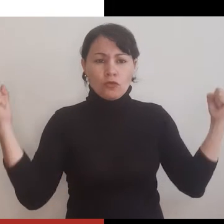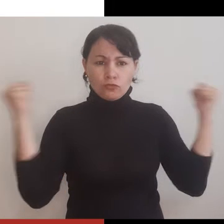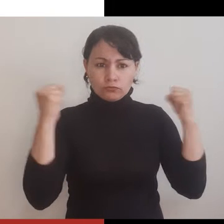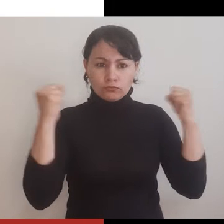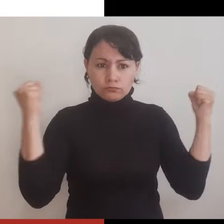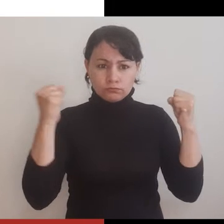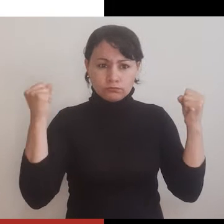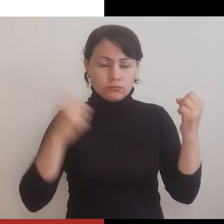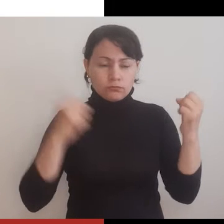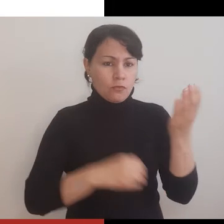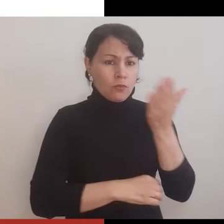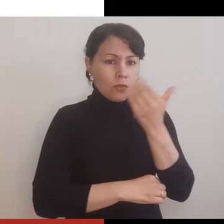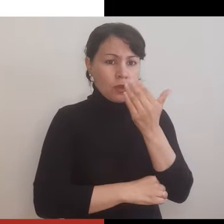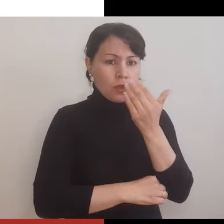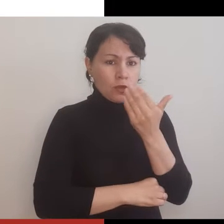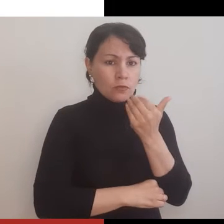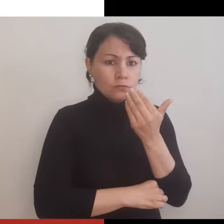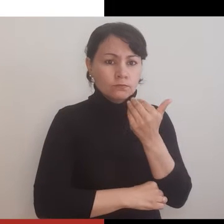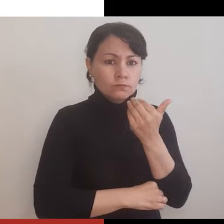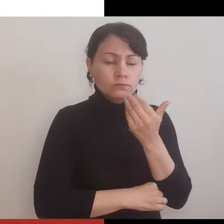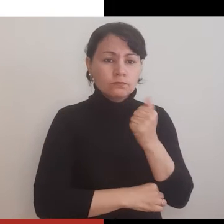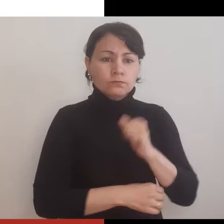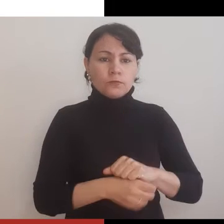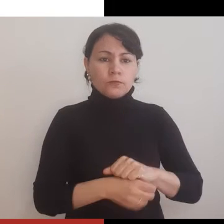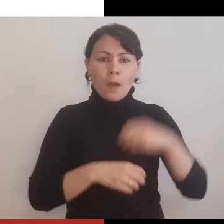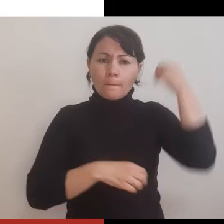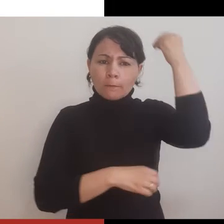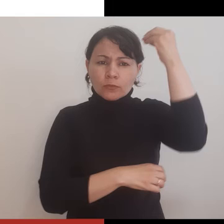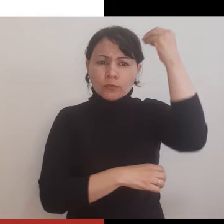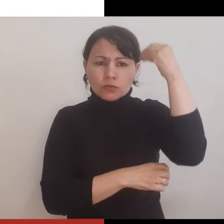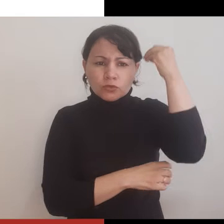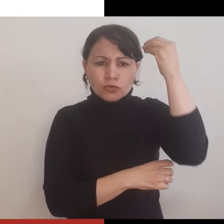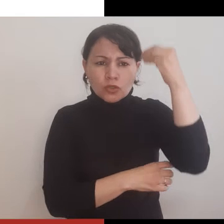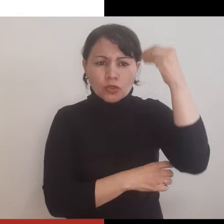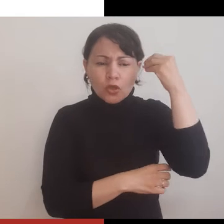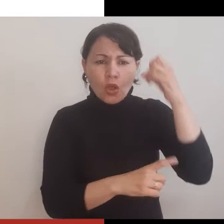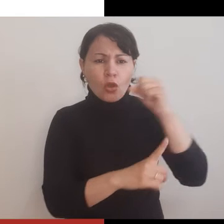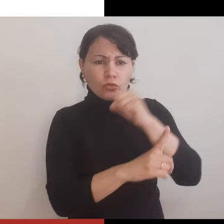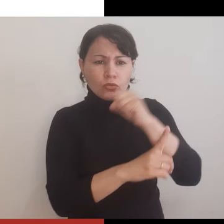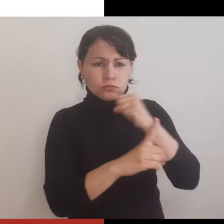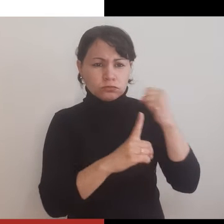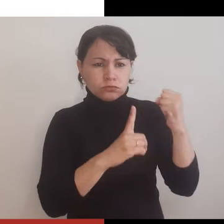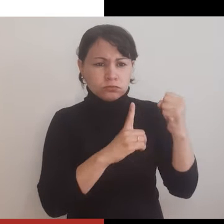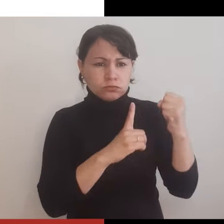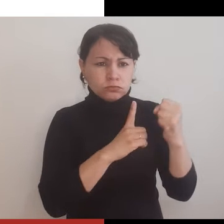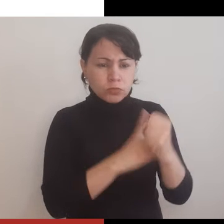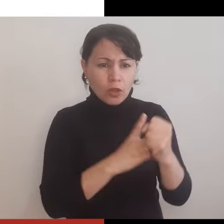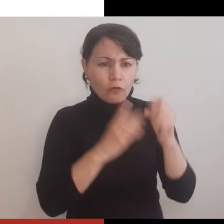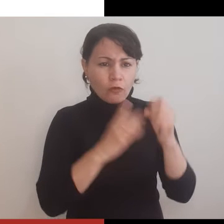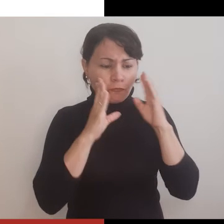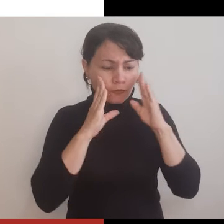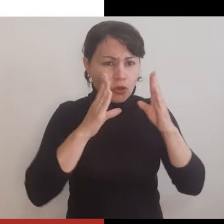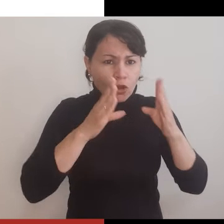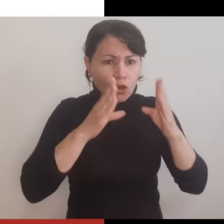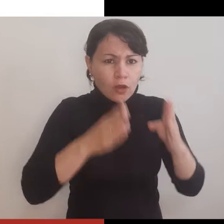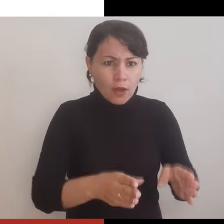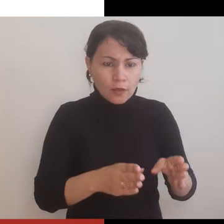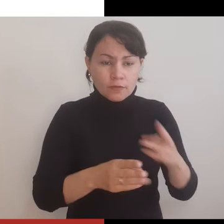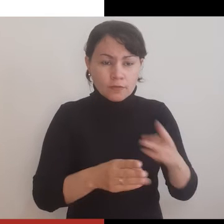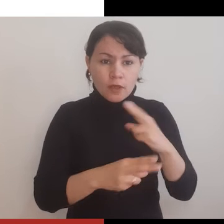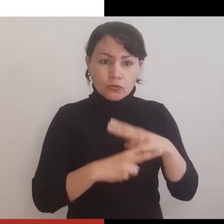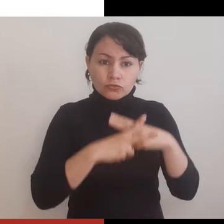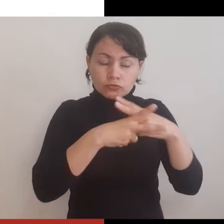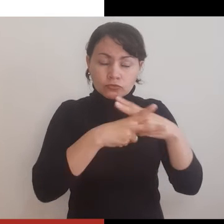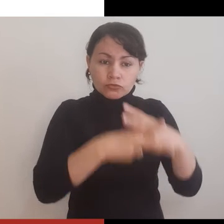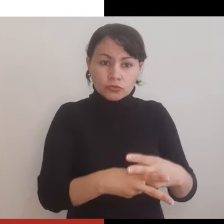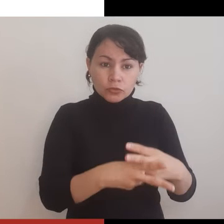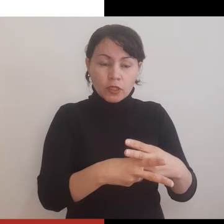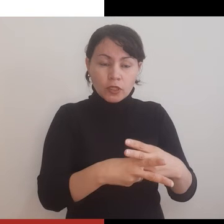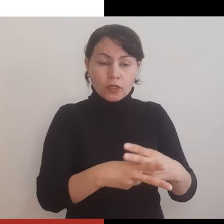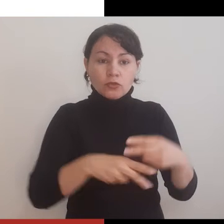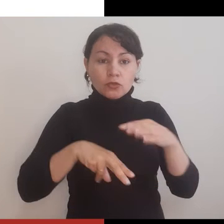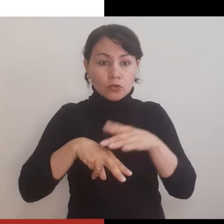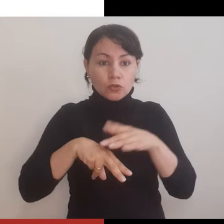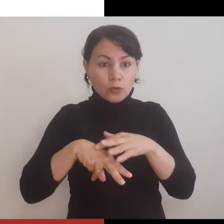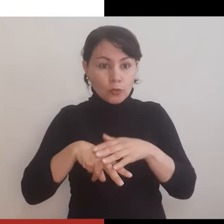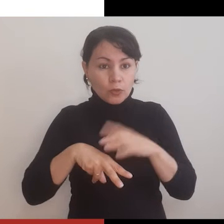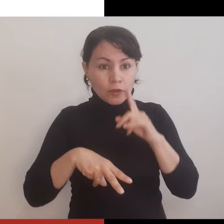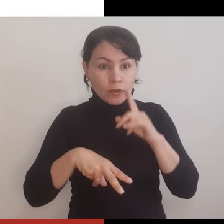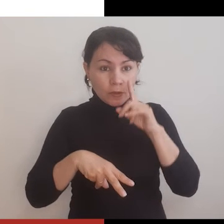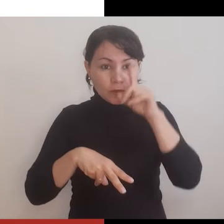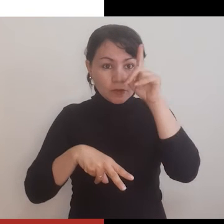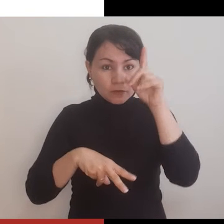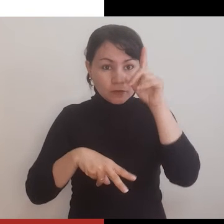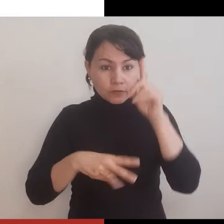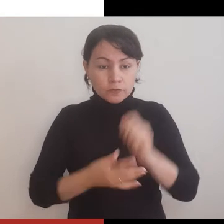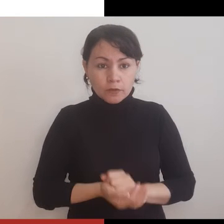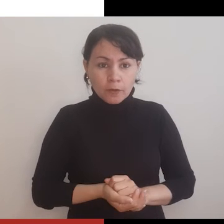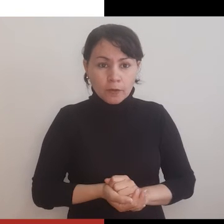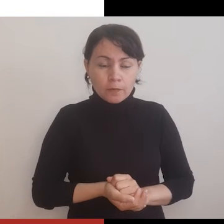fisioterapeutas, nutricionistas, psicólogos, assistentes sociais voltados para o cuidado do paciente crítico, e além,